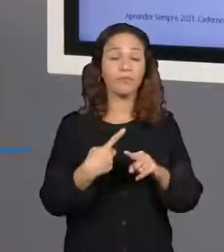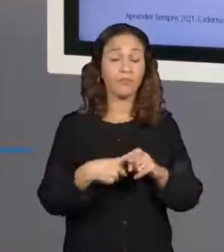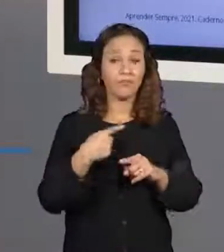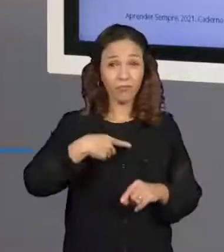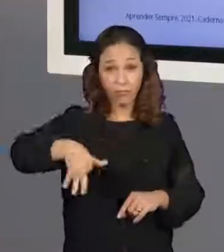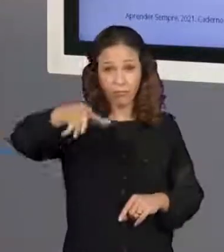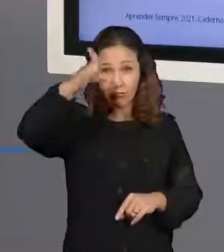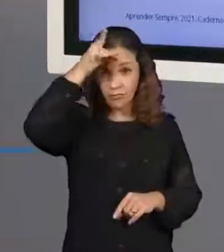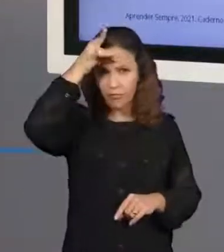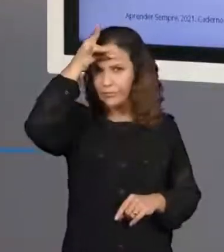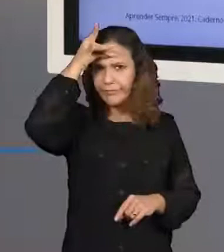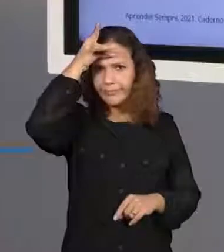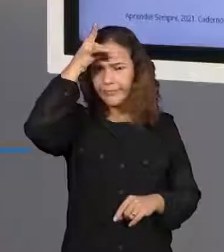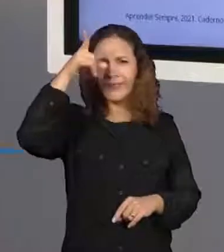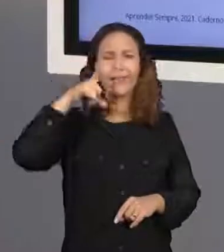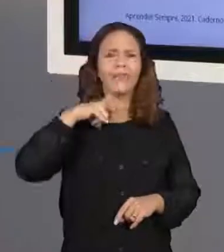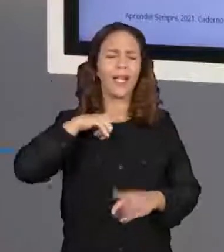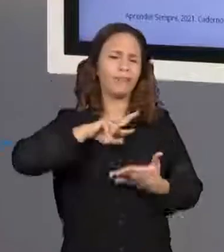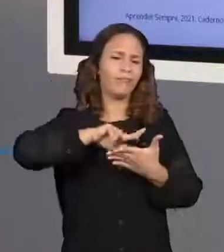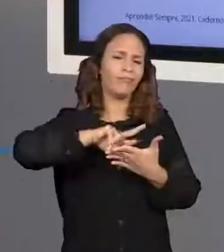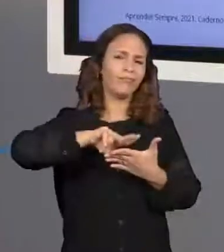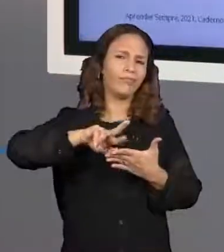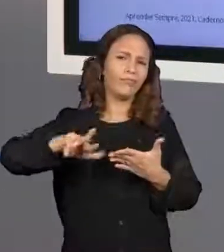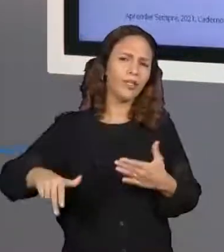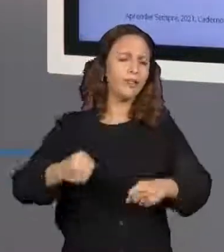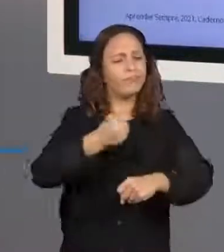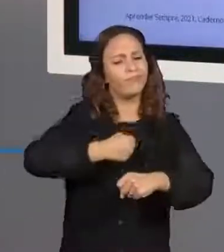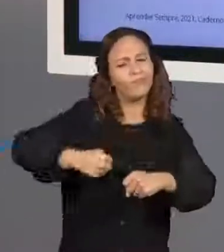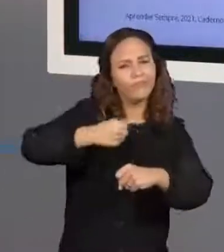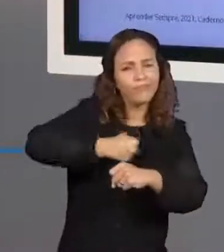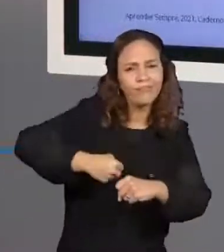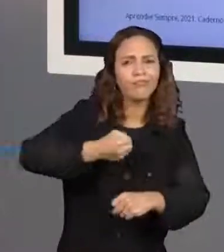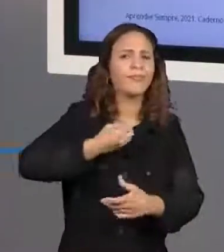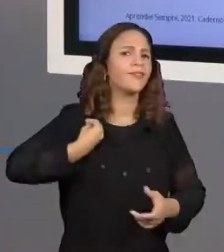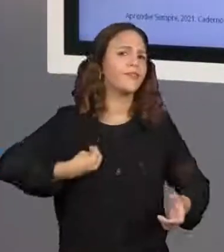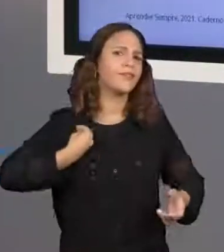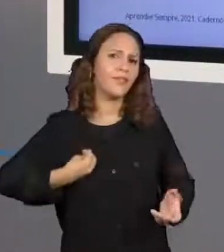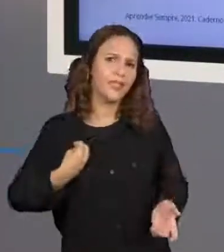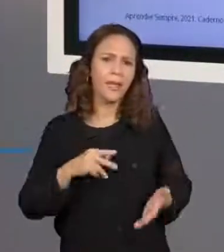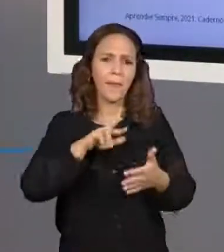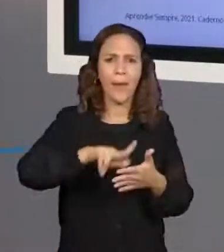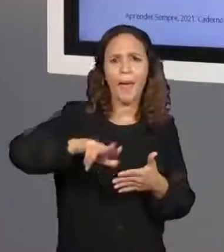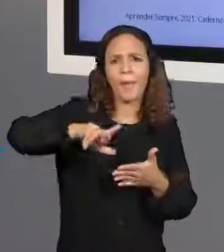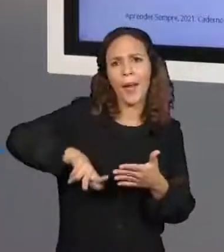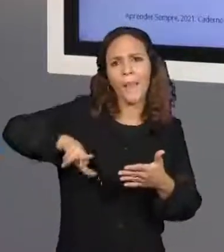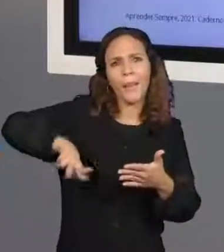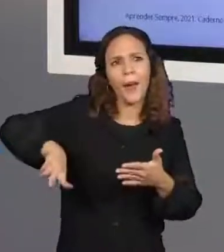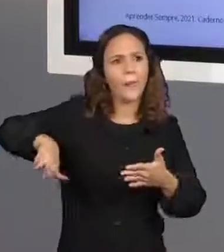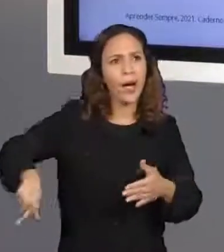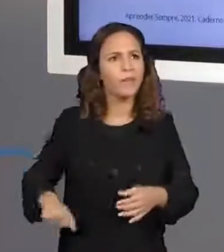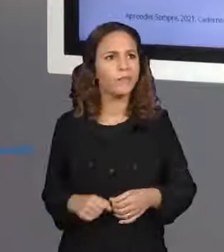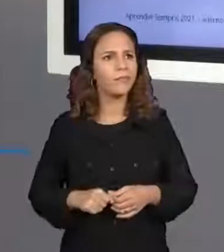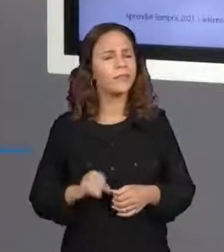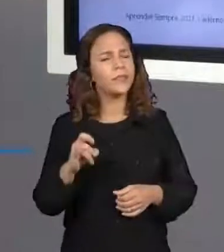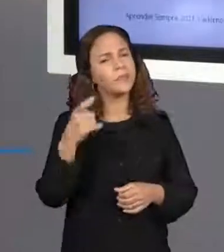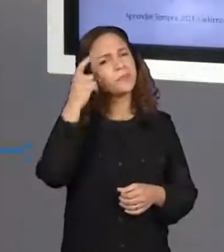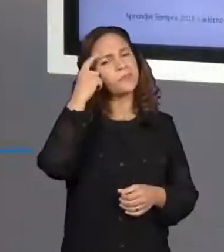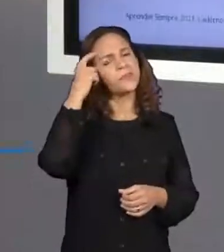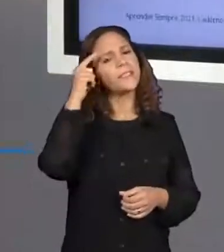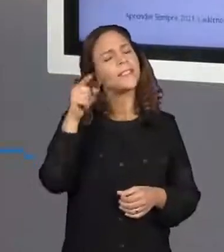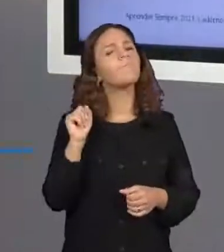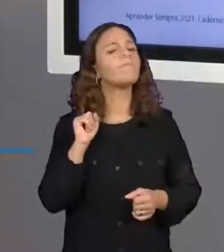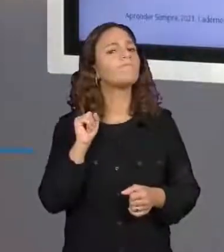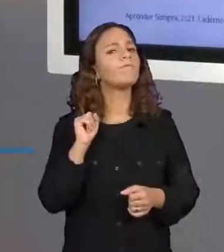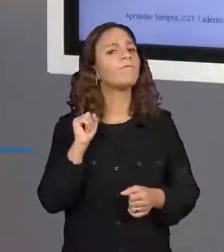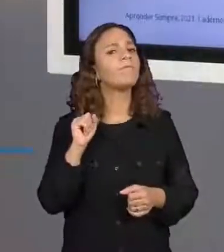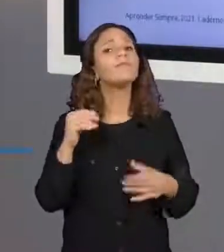de cabeça, são muitas receitas que nós fazemos no nosso dia a dia, na nossa vida. E aí, vocês, pensando nesse gênero,